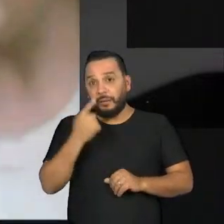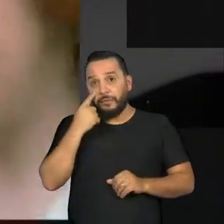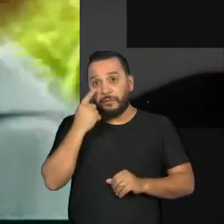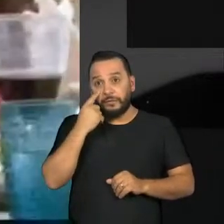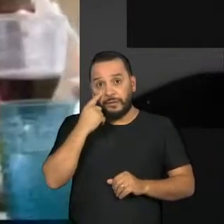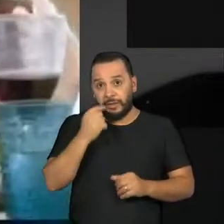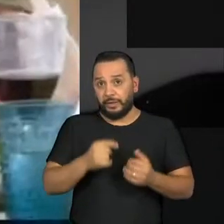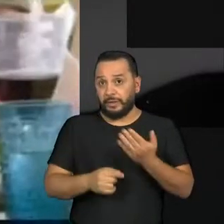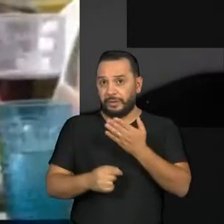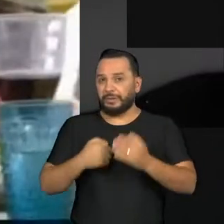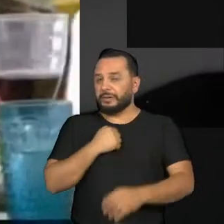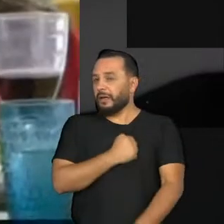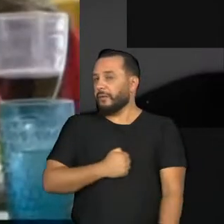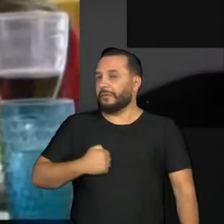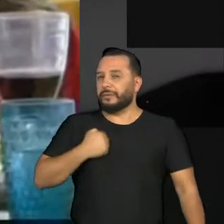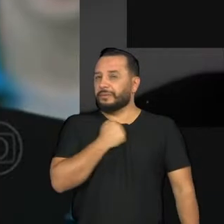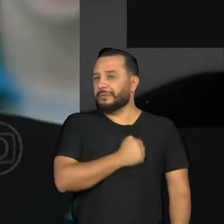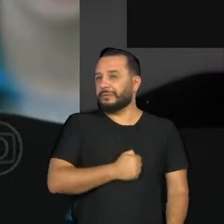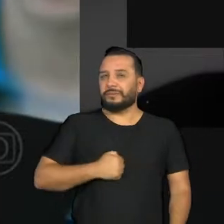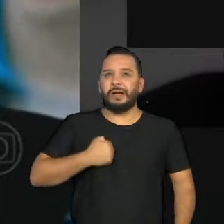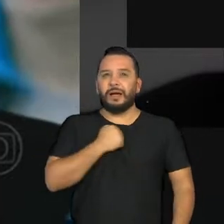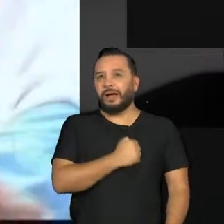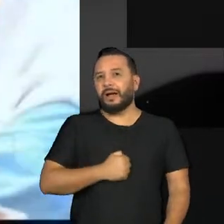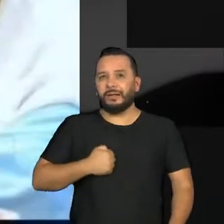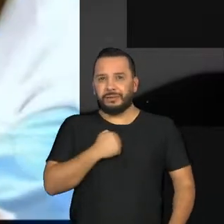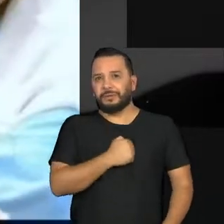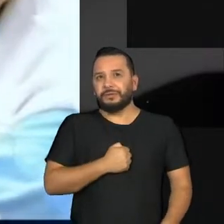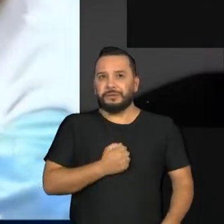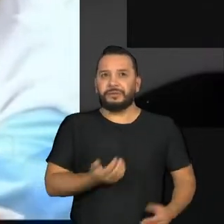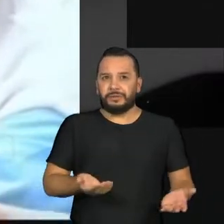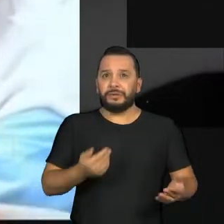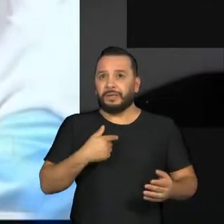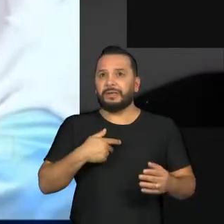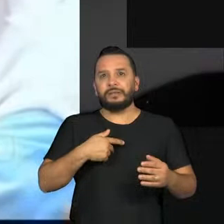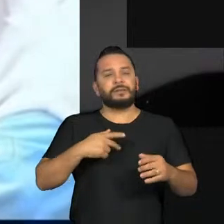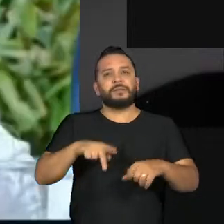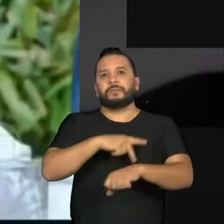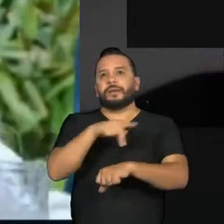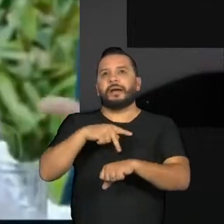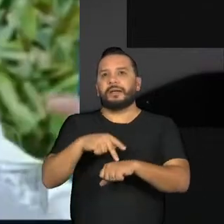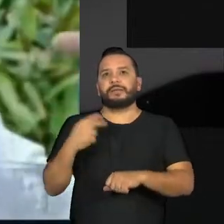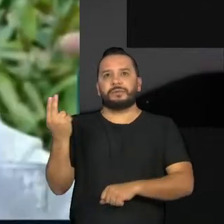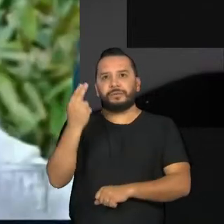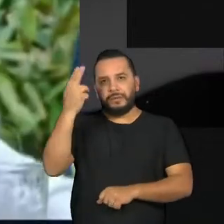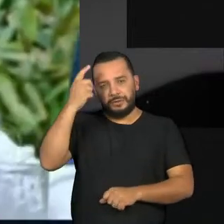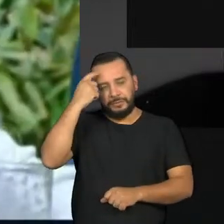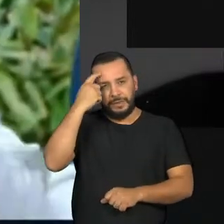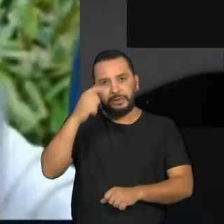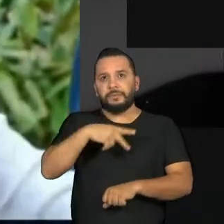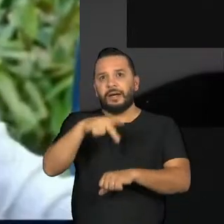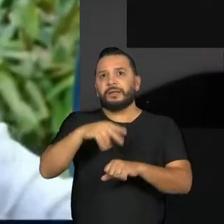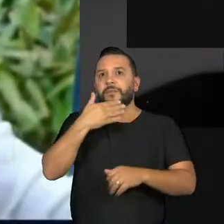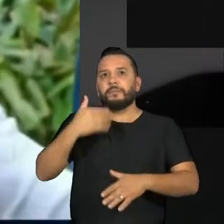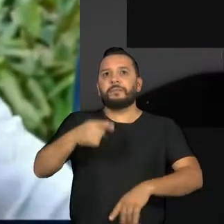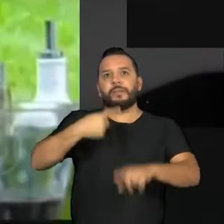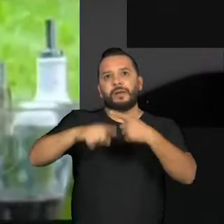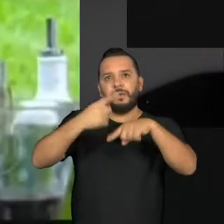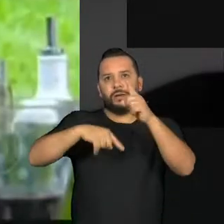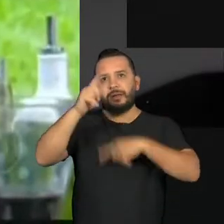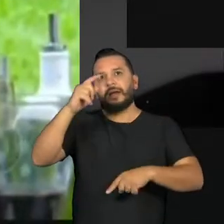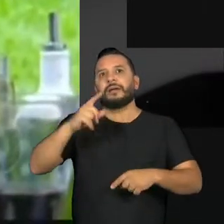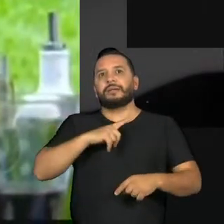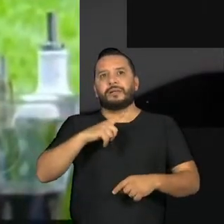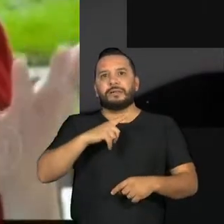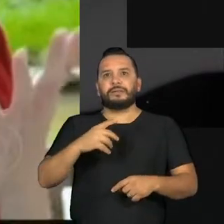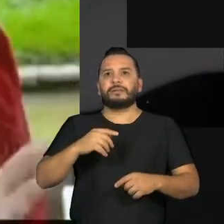gente, eu tenho tanta saudade do nosso tempo de paz e amor. Esse país aqui não tem jeito, não. Quando a gente acha que vai melhorar, vem sempre um balde de água